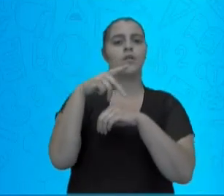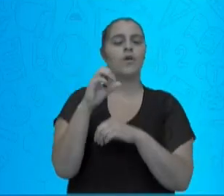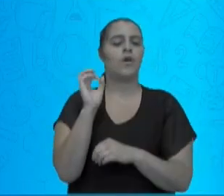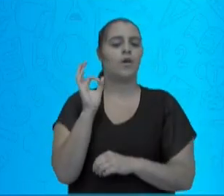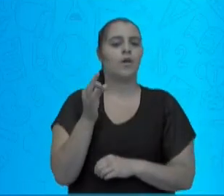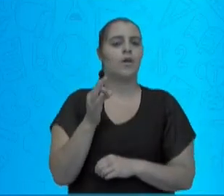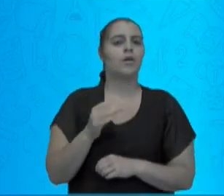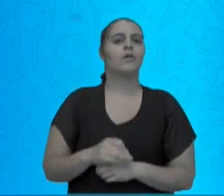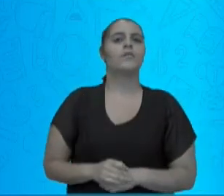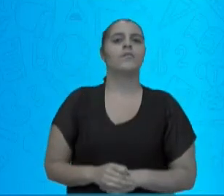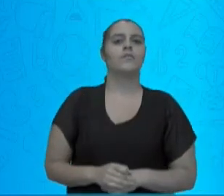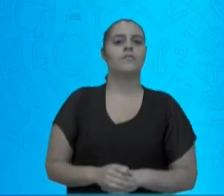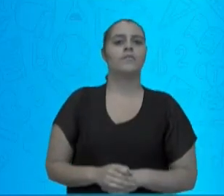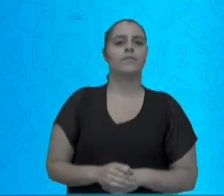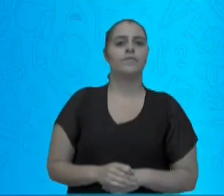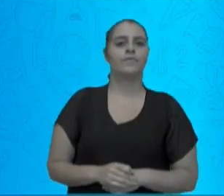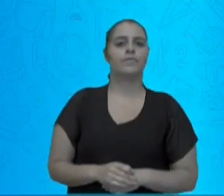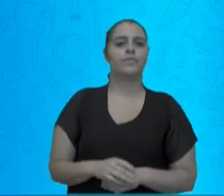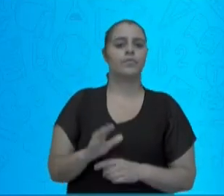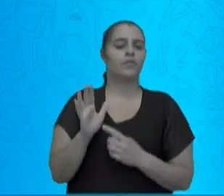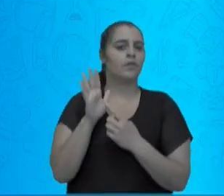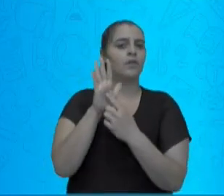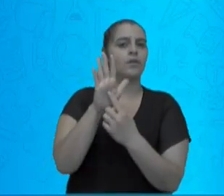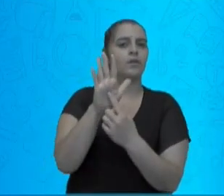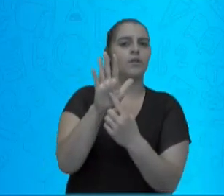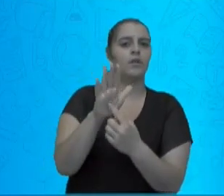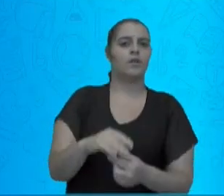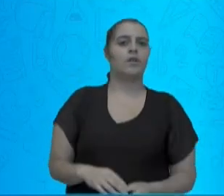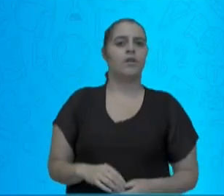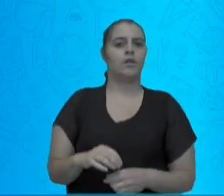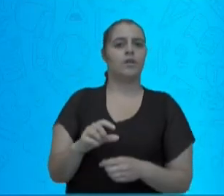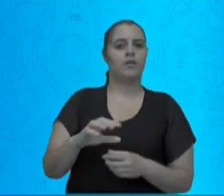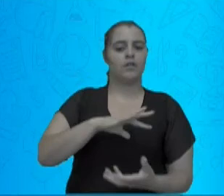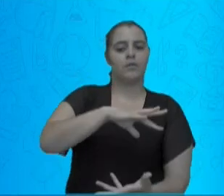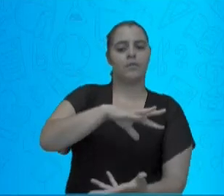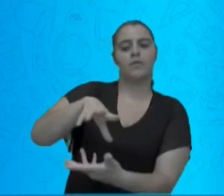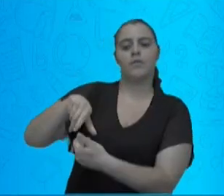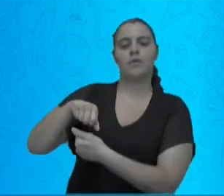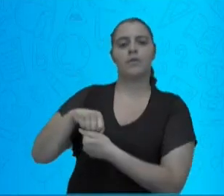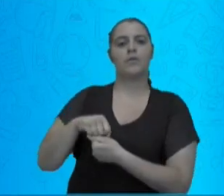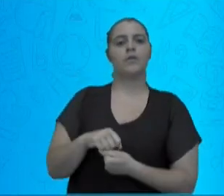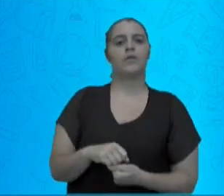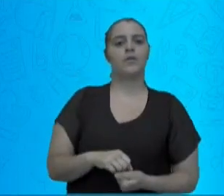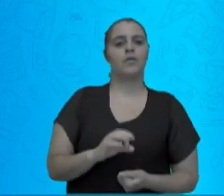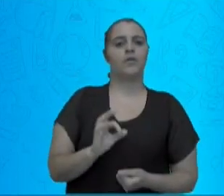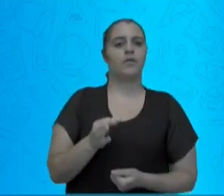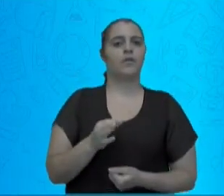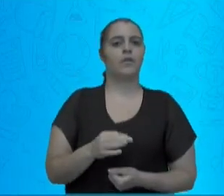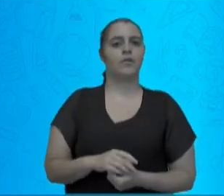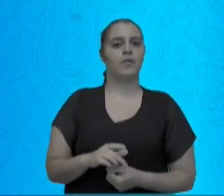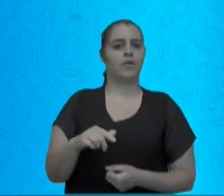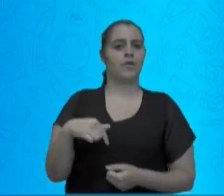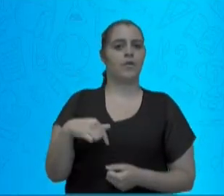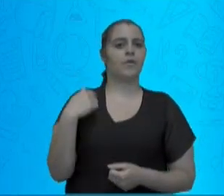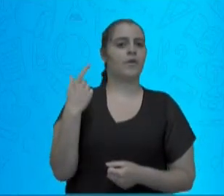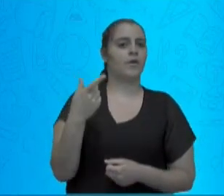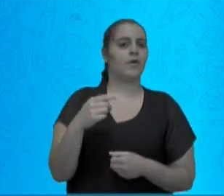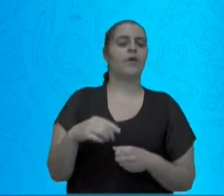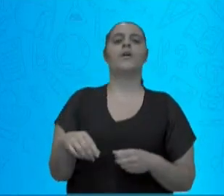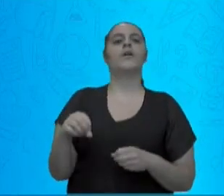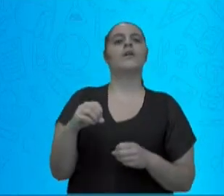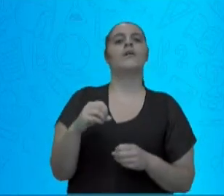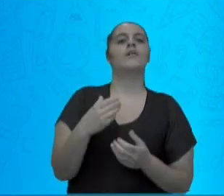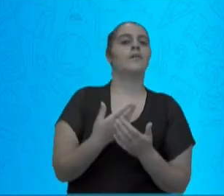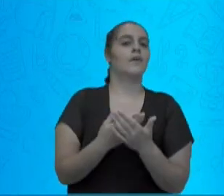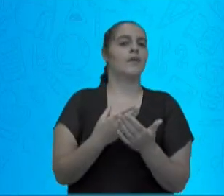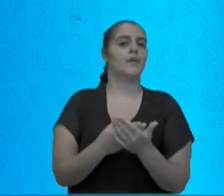Ok, pessoal? É o que nos representa internacionalmente. Tá certo? Na próxima aula